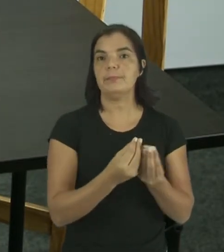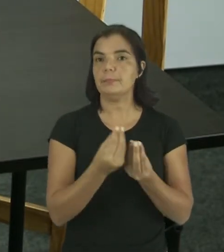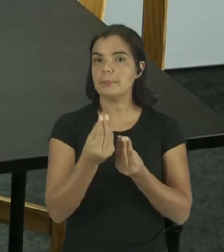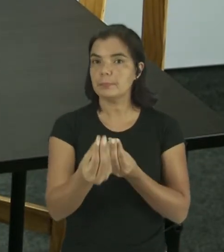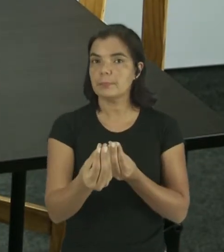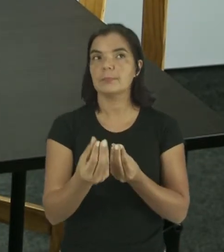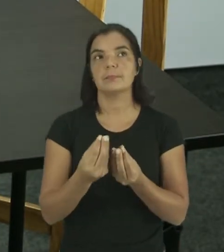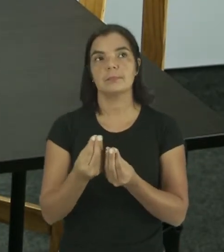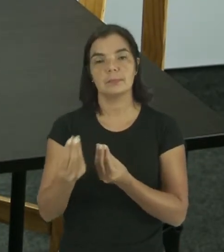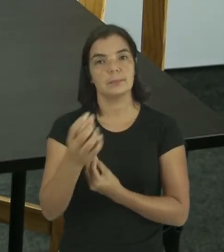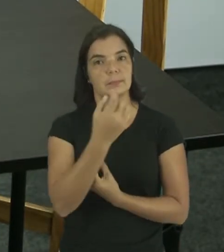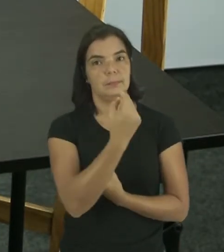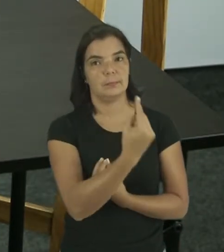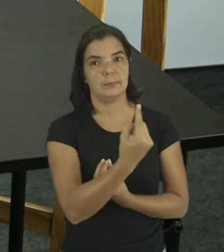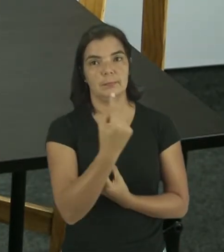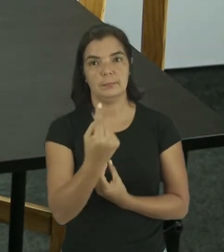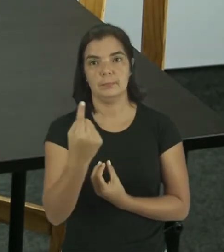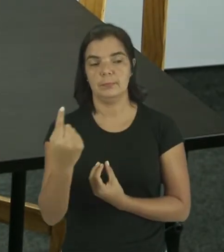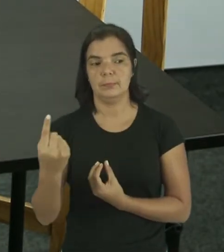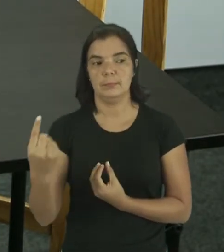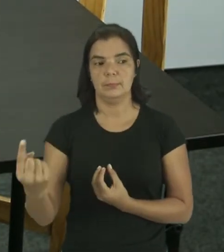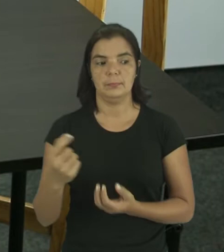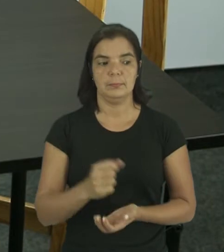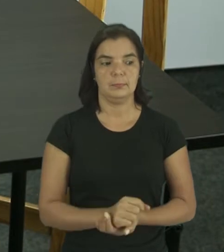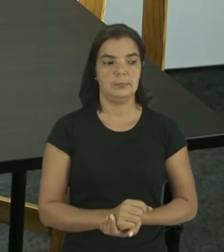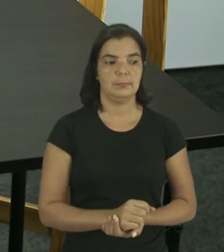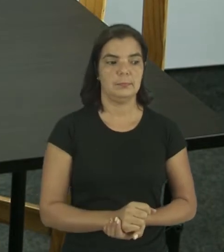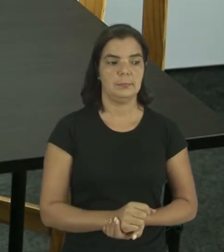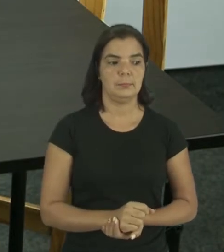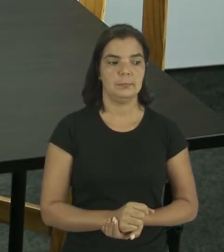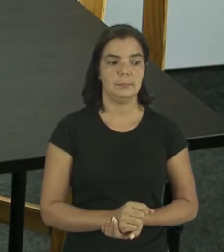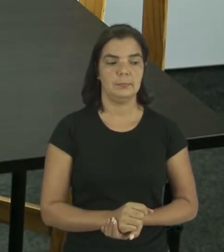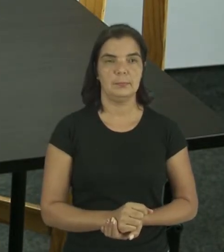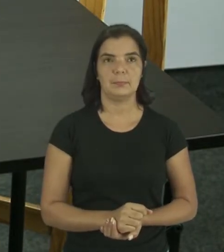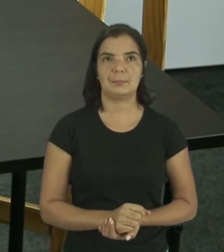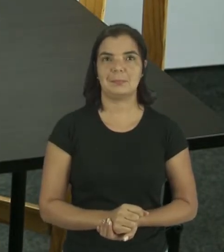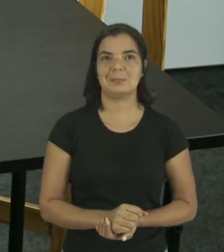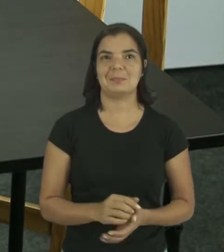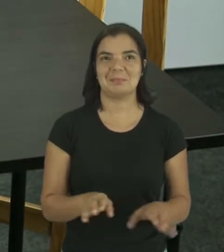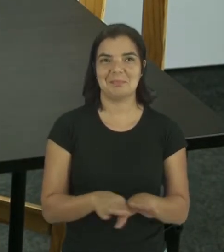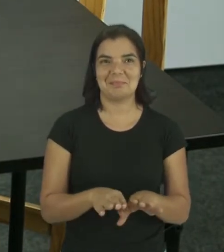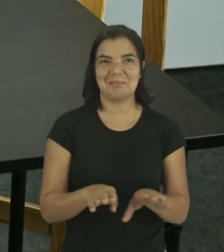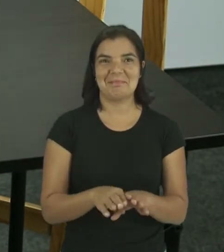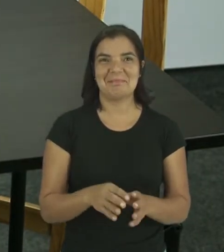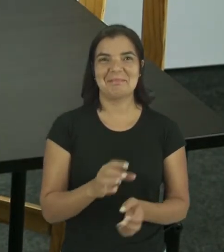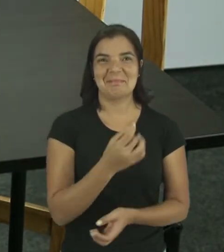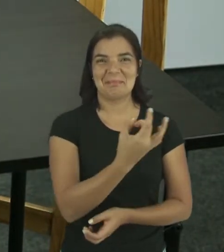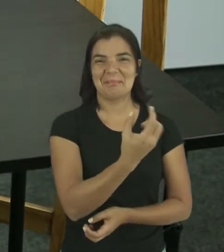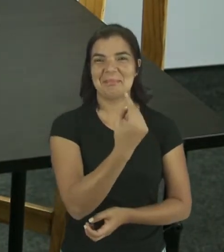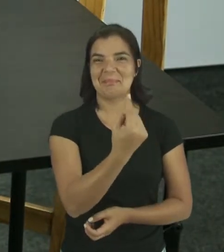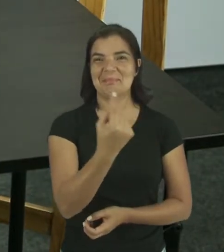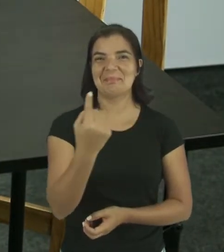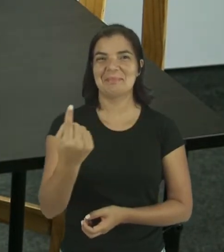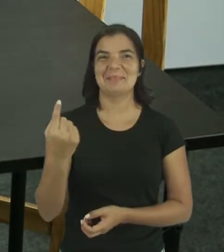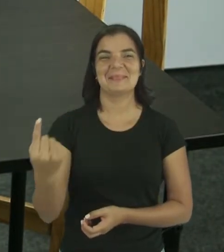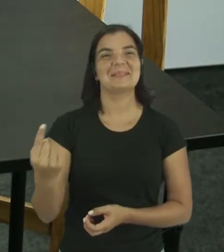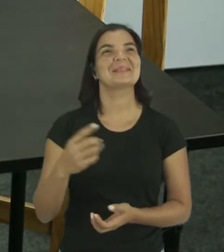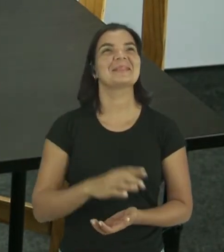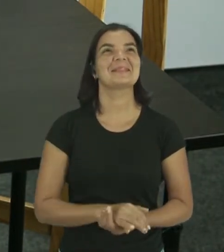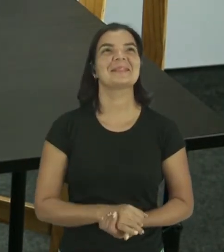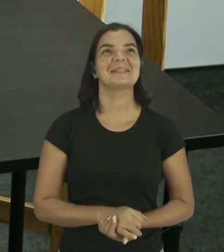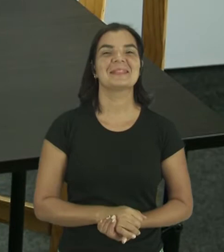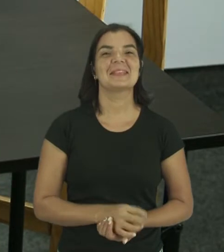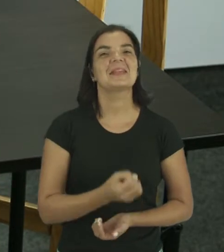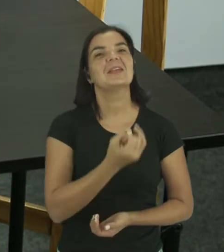para cada vou aqui dar mais um para cada Olha